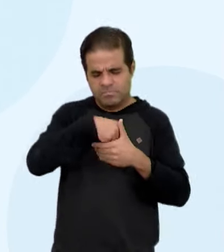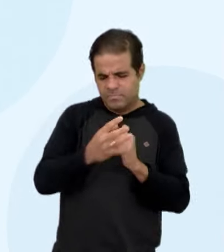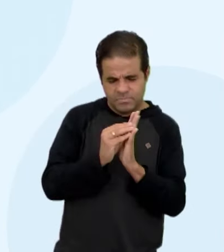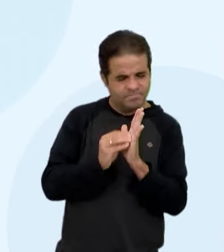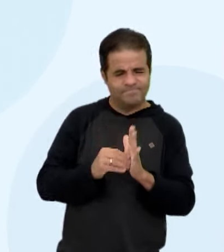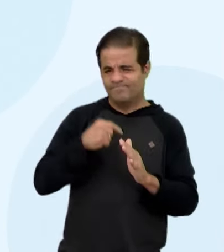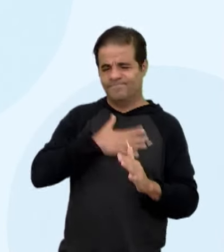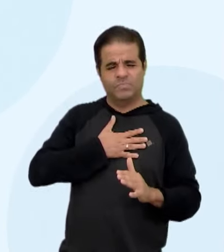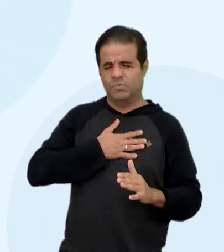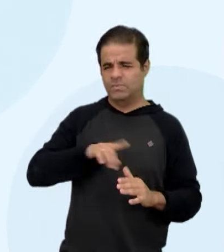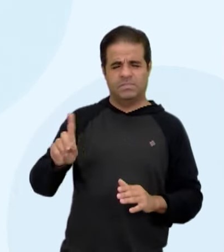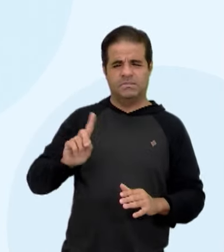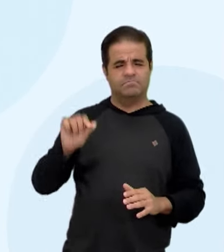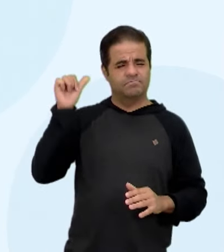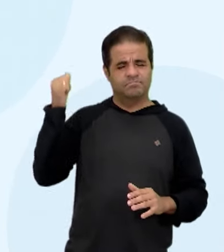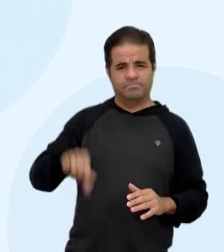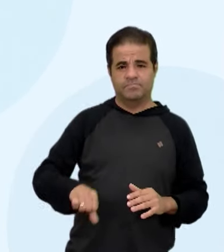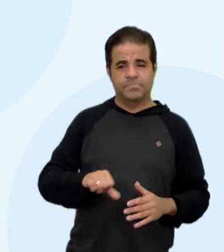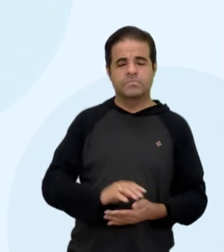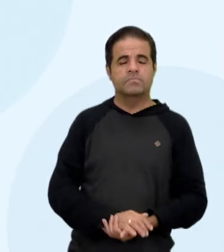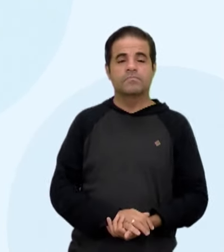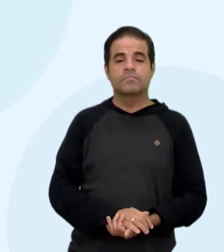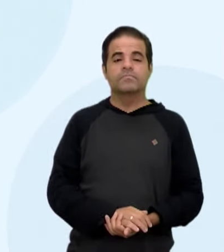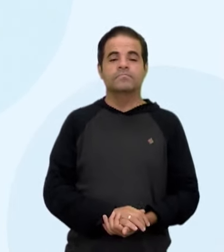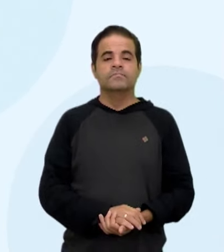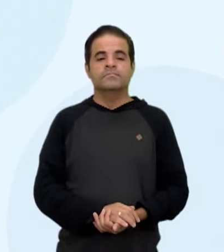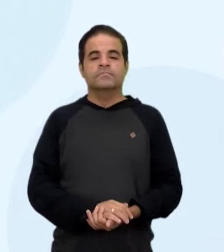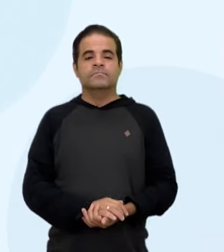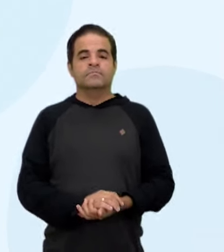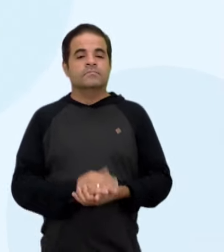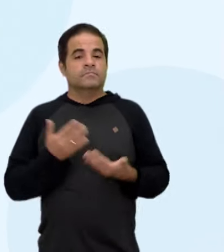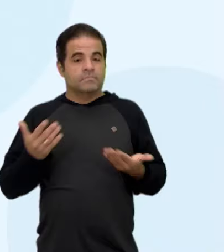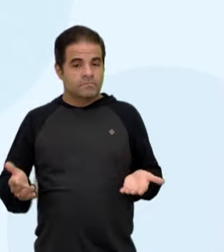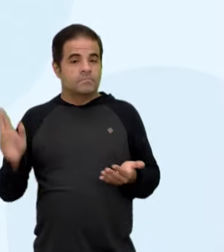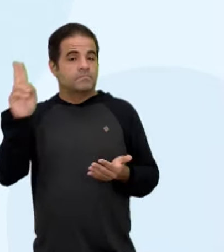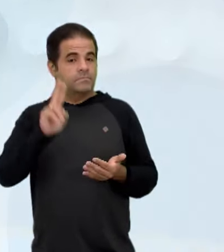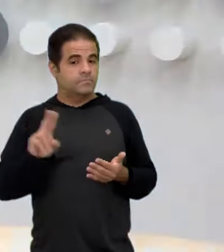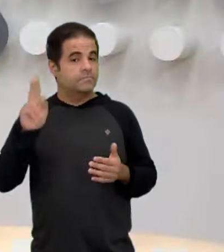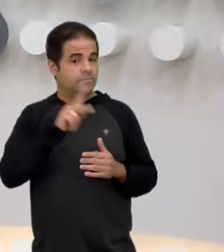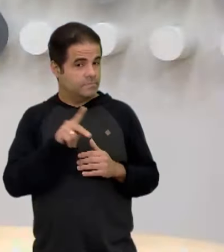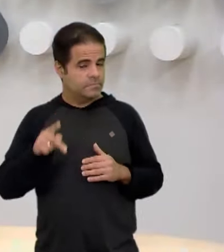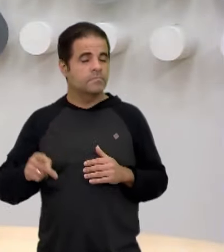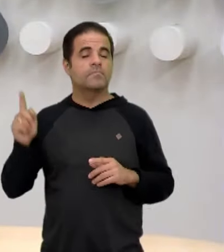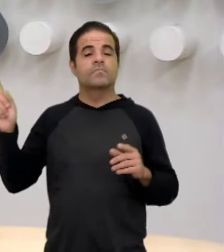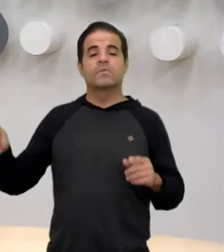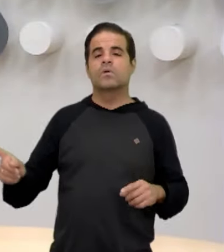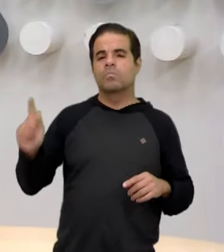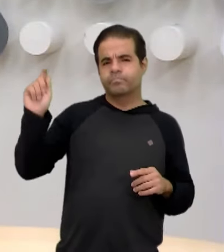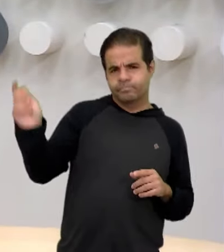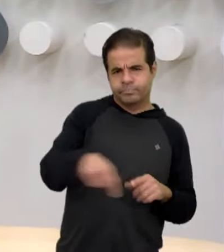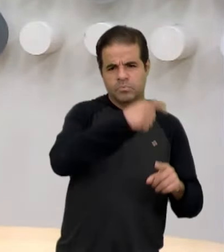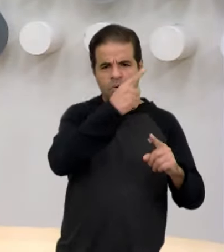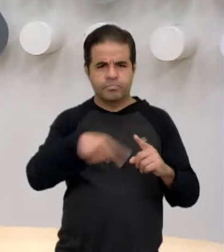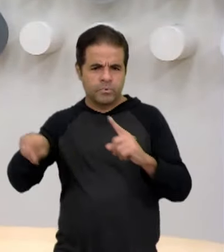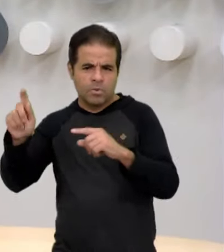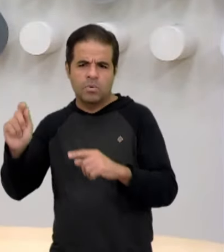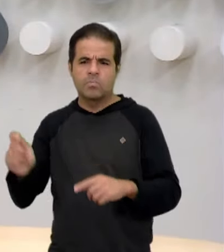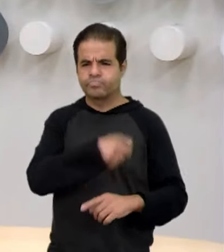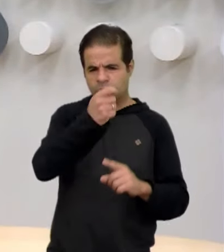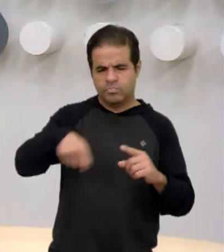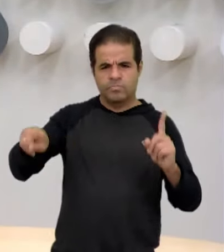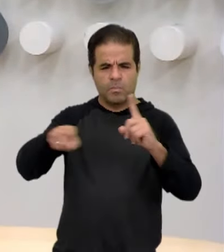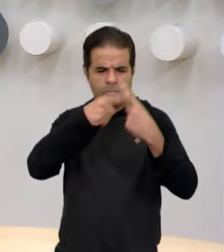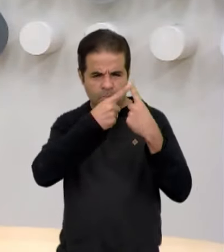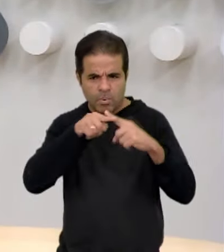do seu agrado. E esse símbolo, então, era usado, professor, nas lutas de gladiadores? Sim. Por